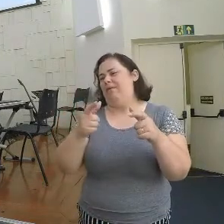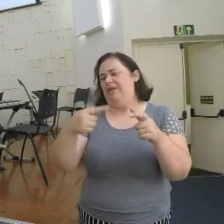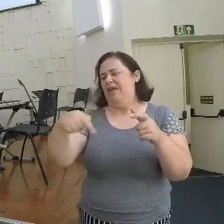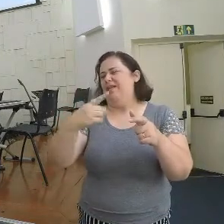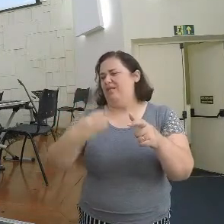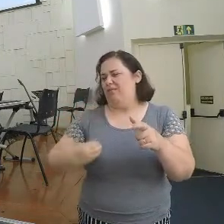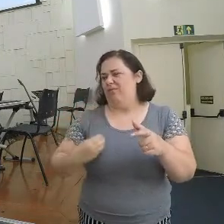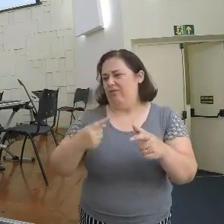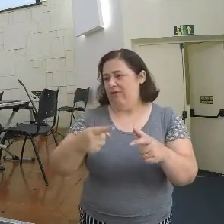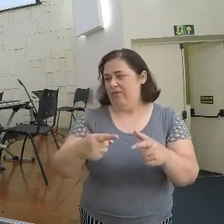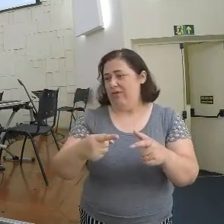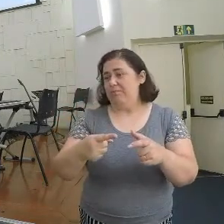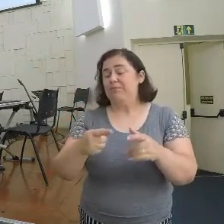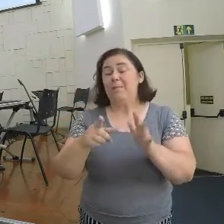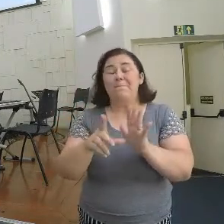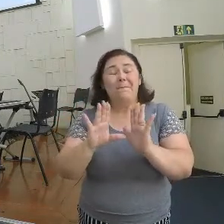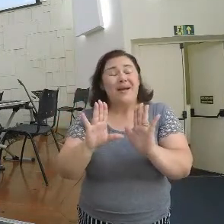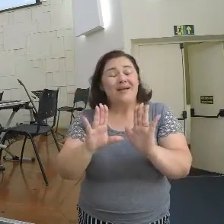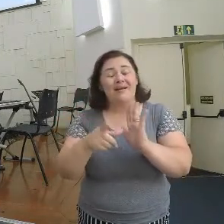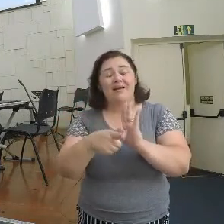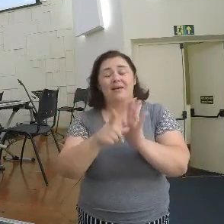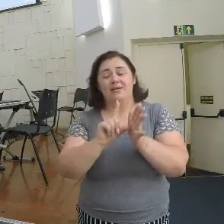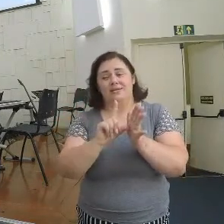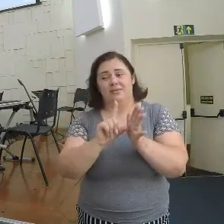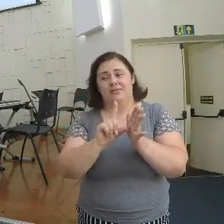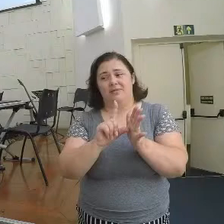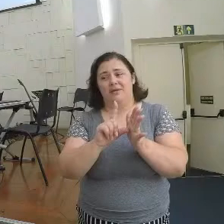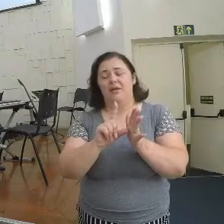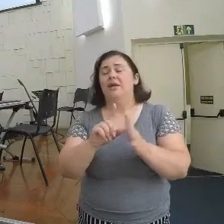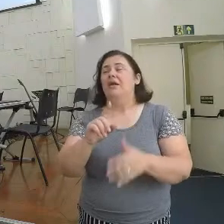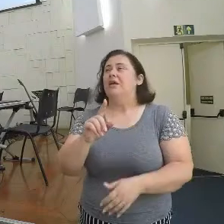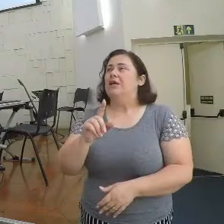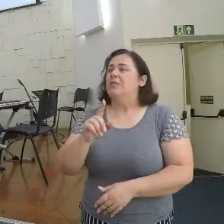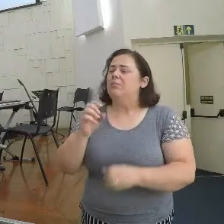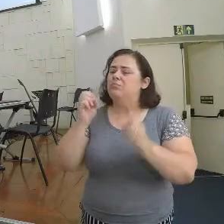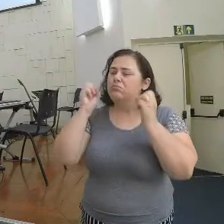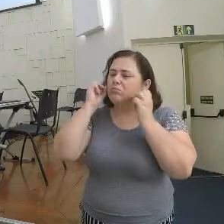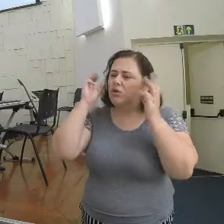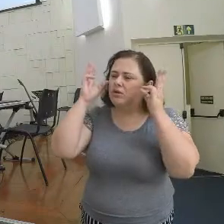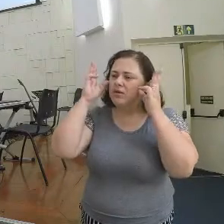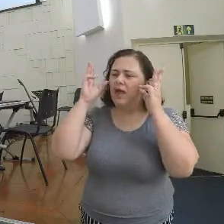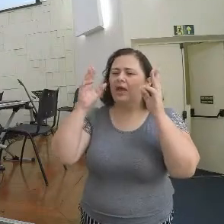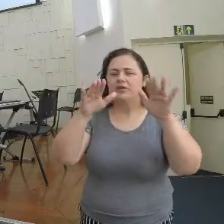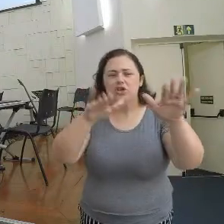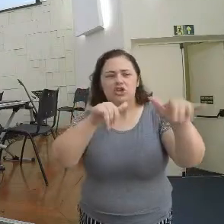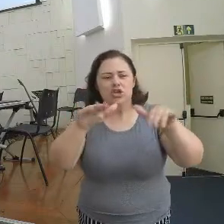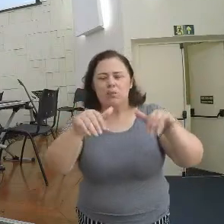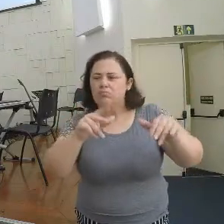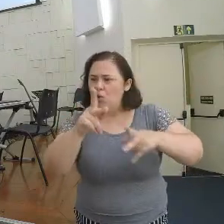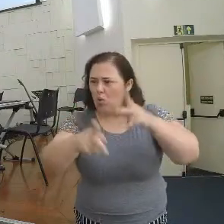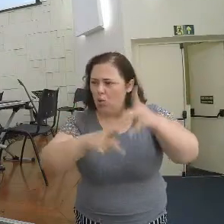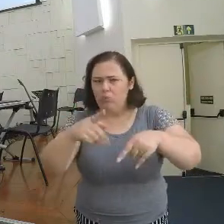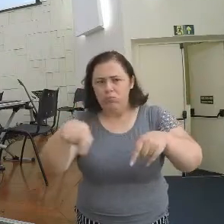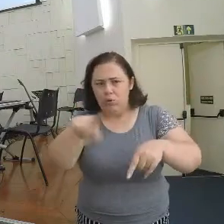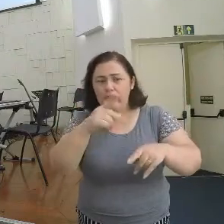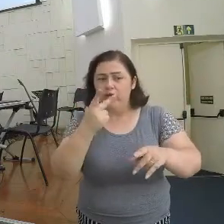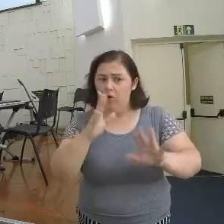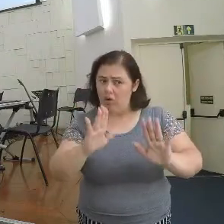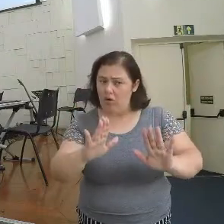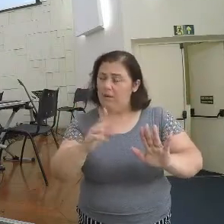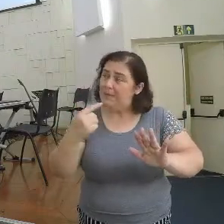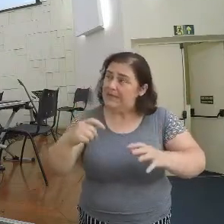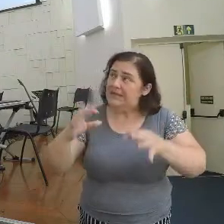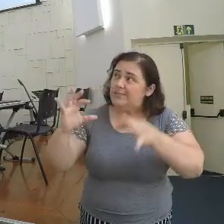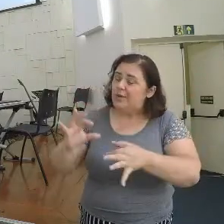de passar a possuir a terra, reafirmou para o povo de Deus a aliança entre Deus e o seu povo. A